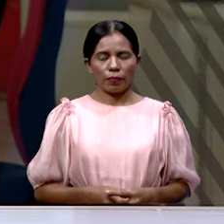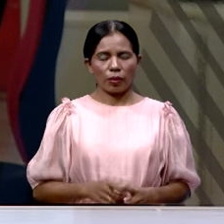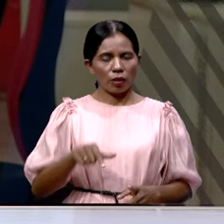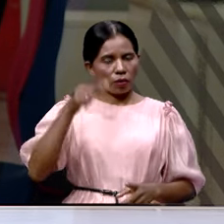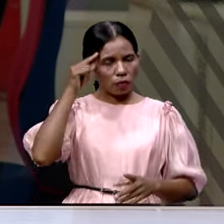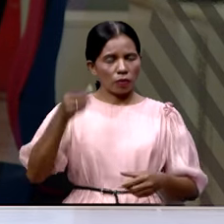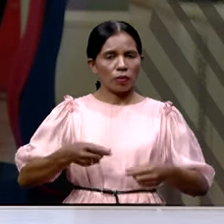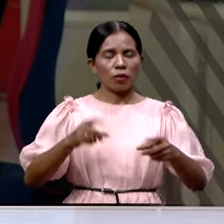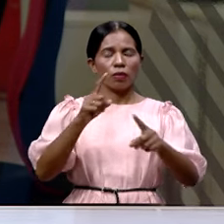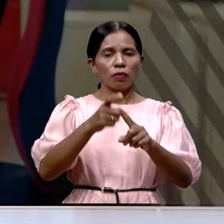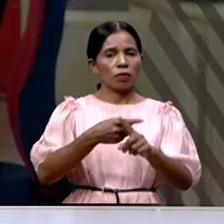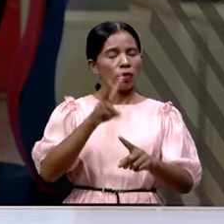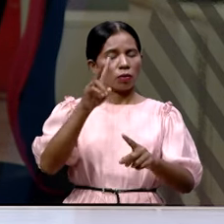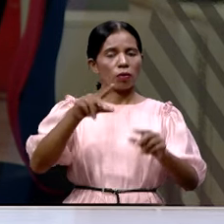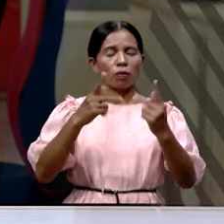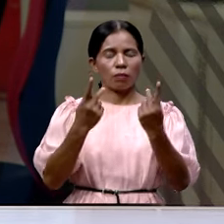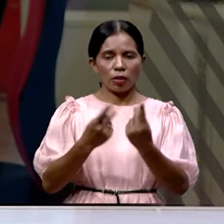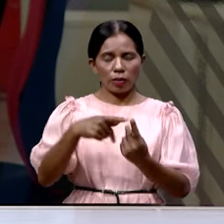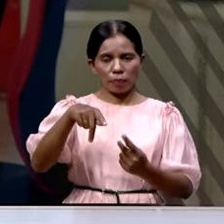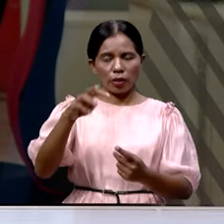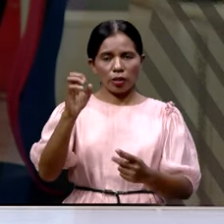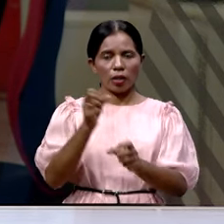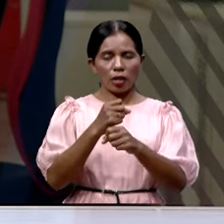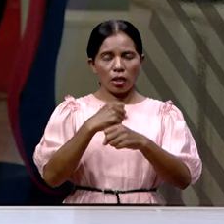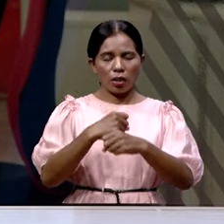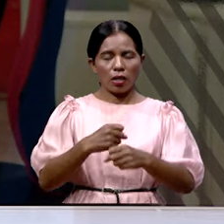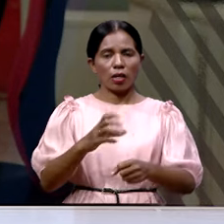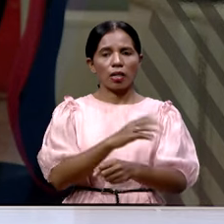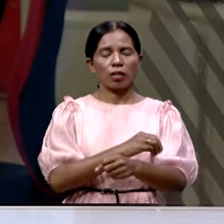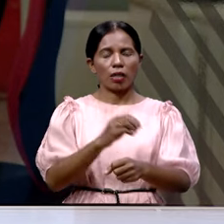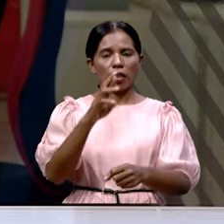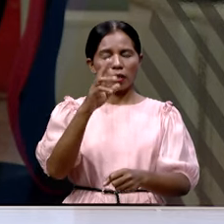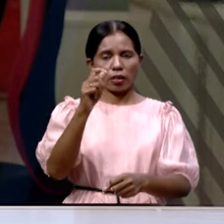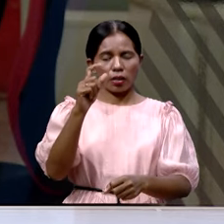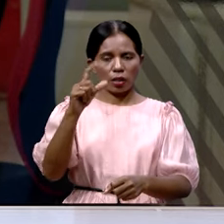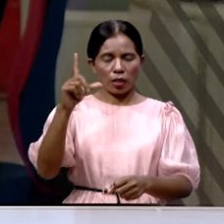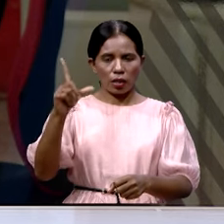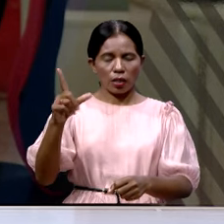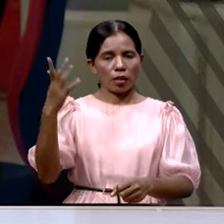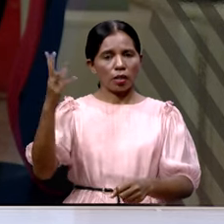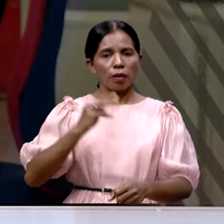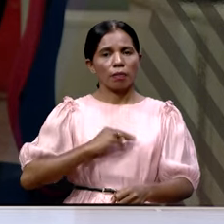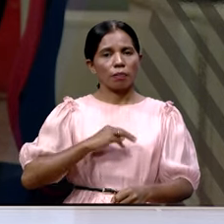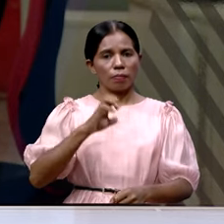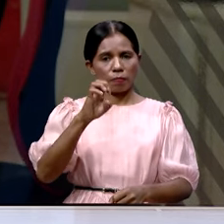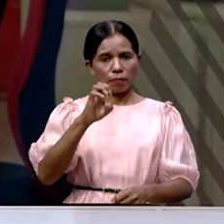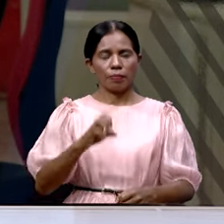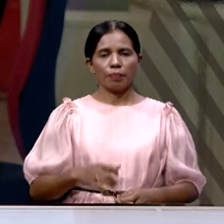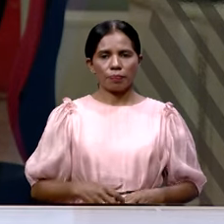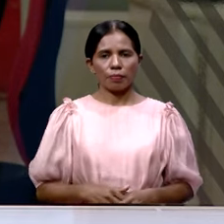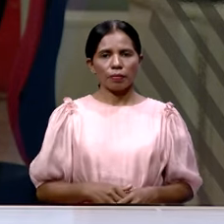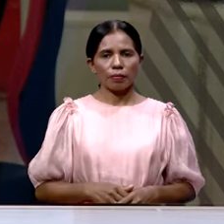governo Fotanfula enruba a companhia PT Global, a finaliza a construção da torre RTTLP e a Maubice.